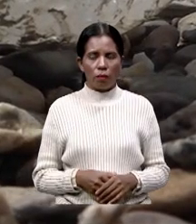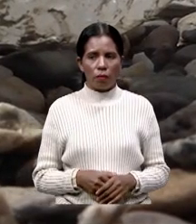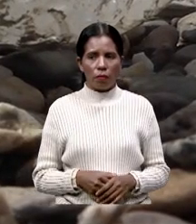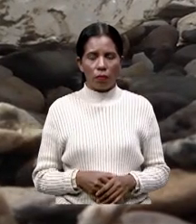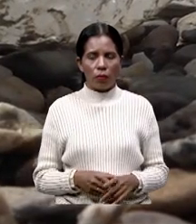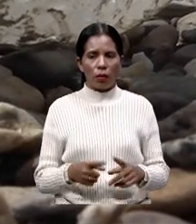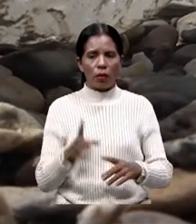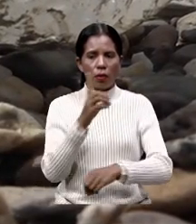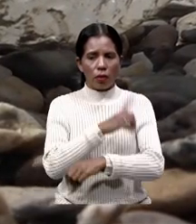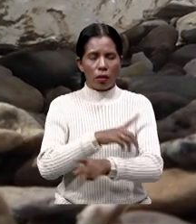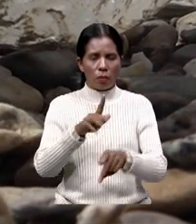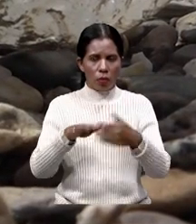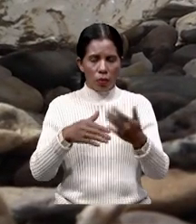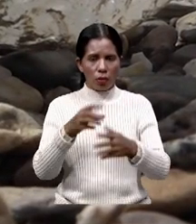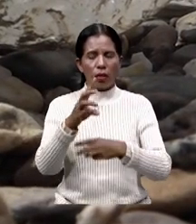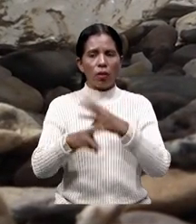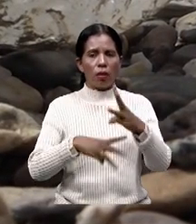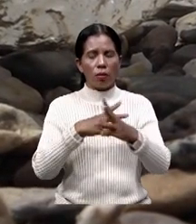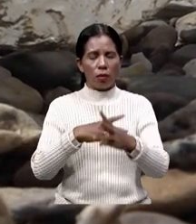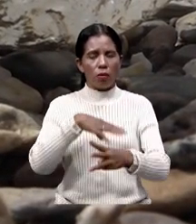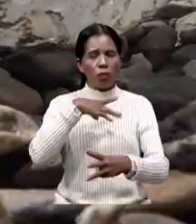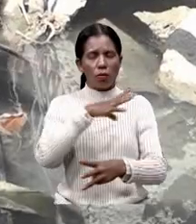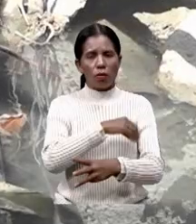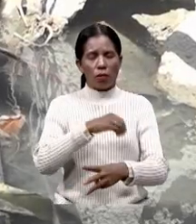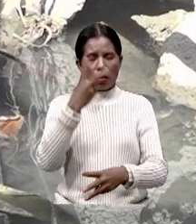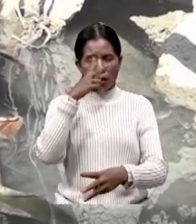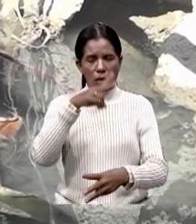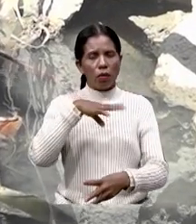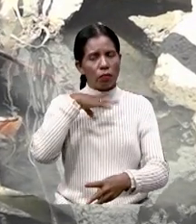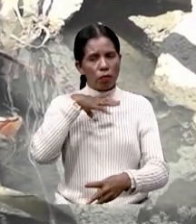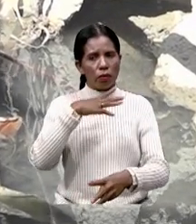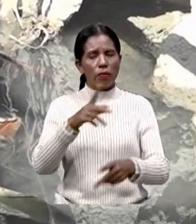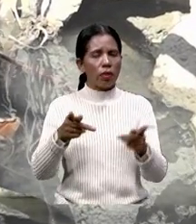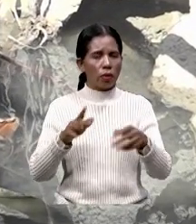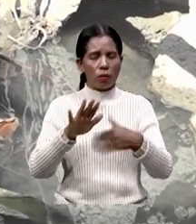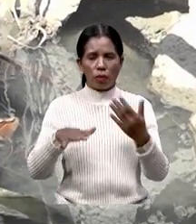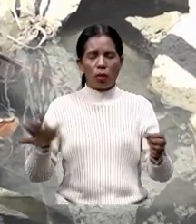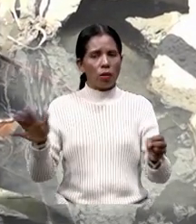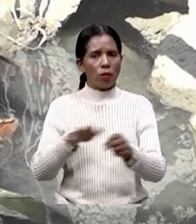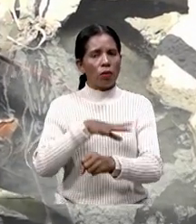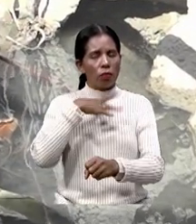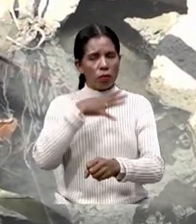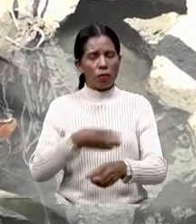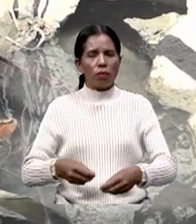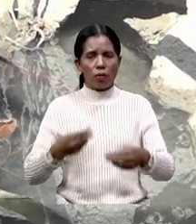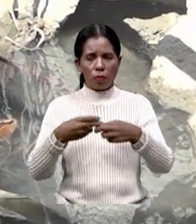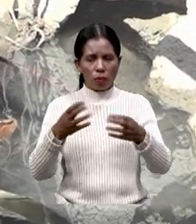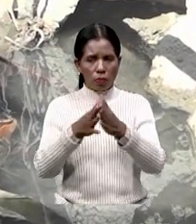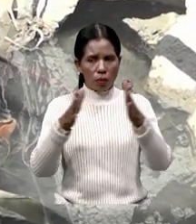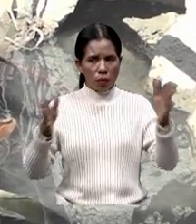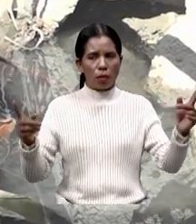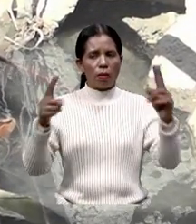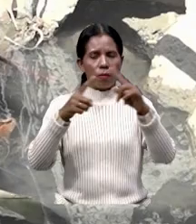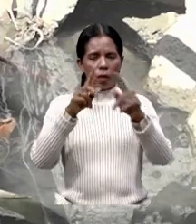Ohin lorong ema hotu iha mundu preocupa ho lixu, tama fatin hotu kwasi na kon ho lixu, nebe fo impactu bo tebes ba ema